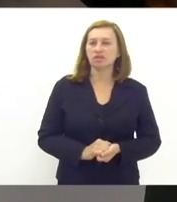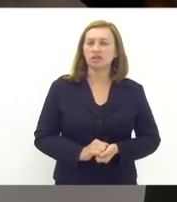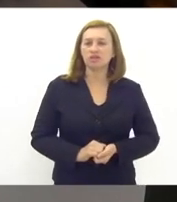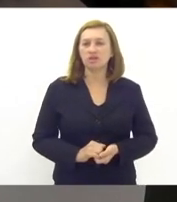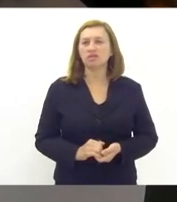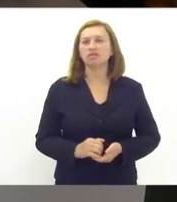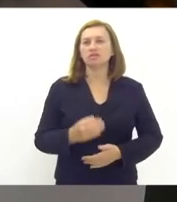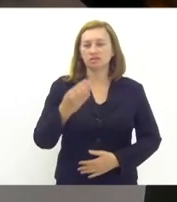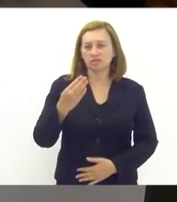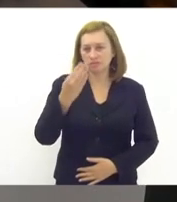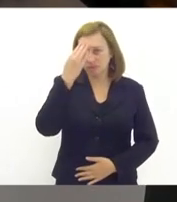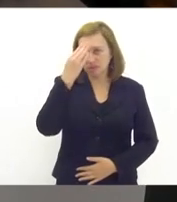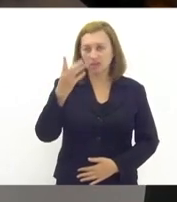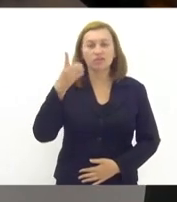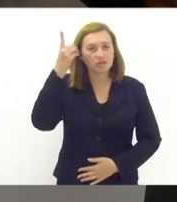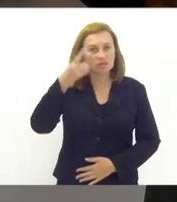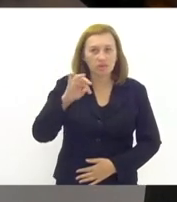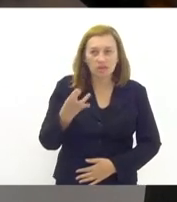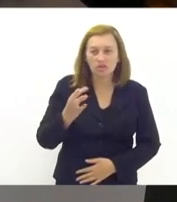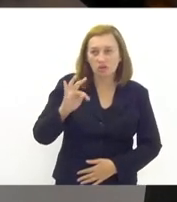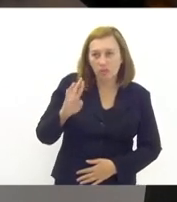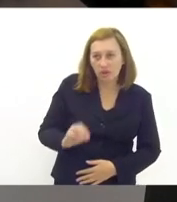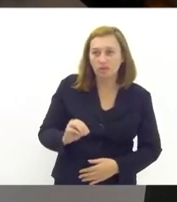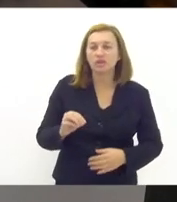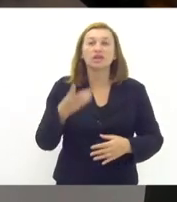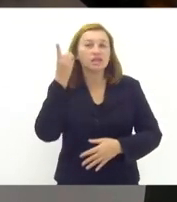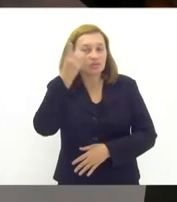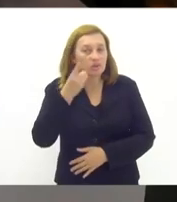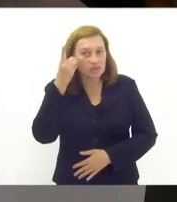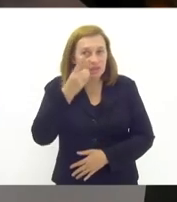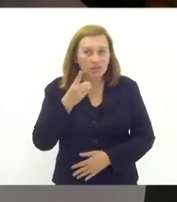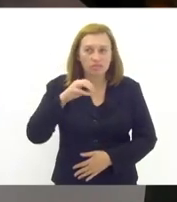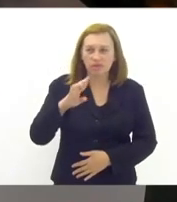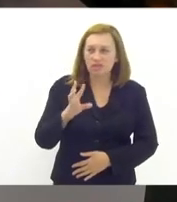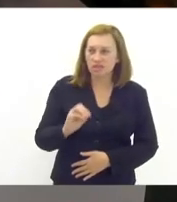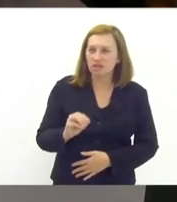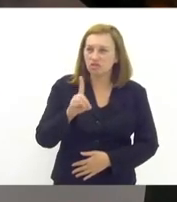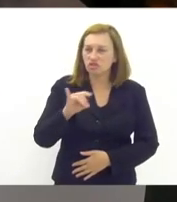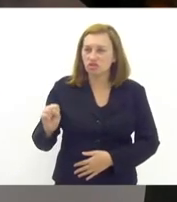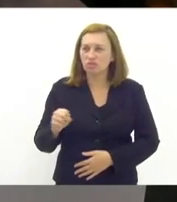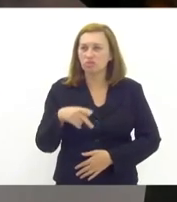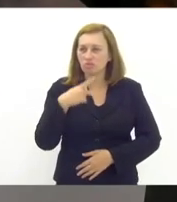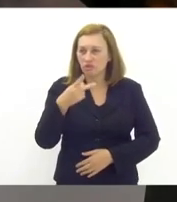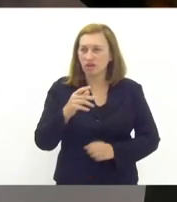Márcio Gualberto. Deputado Marcelo do Seu Dino, o senhor tem a fala.